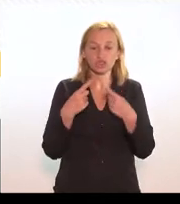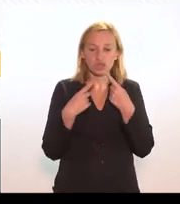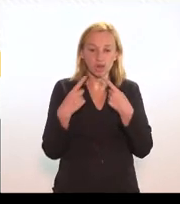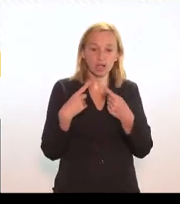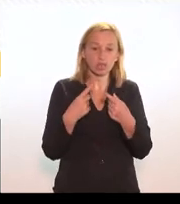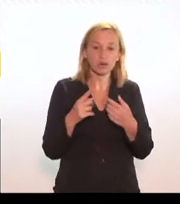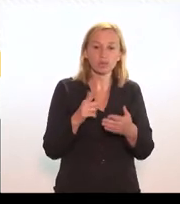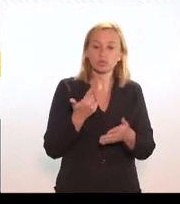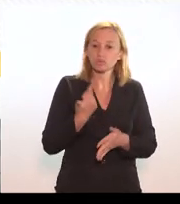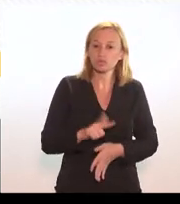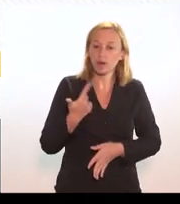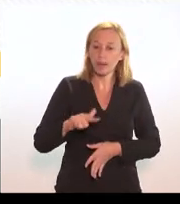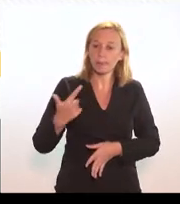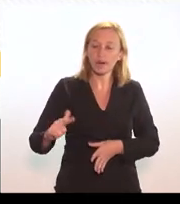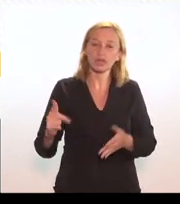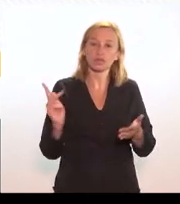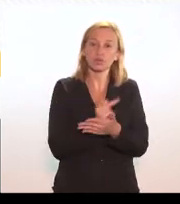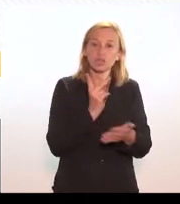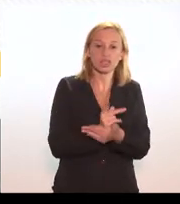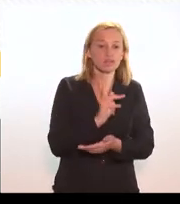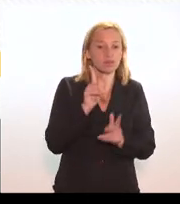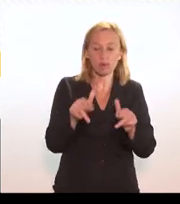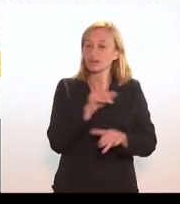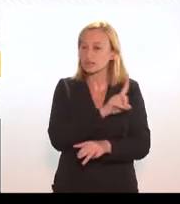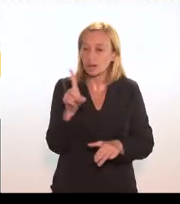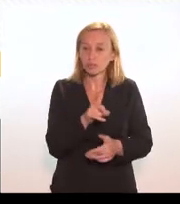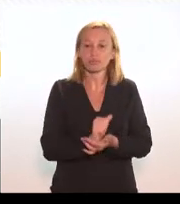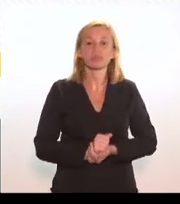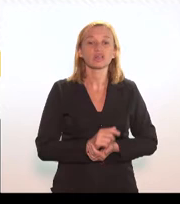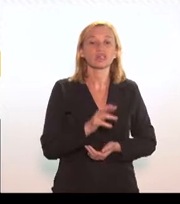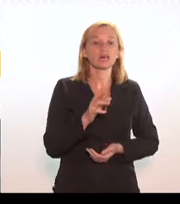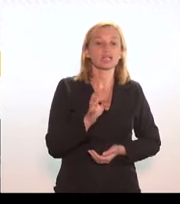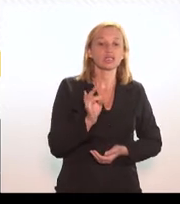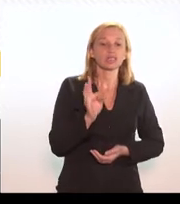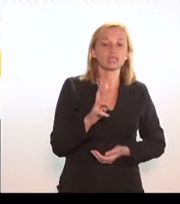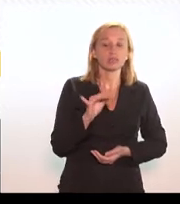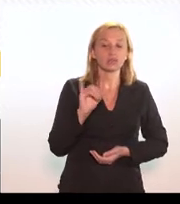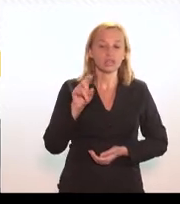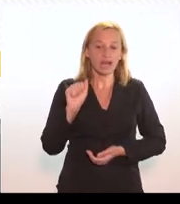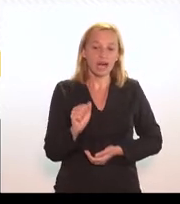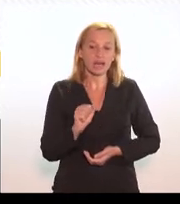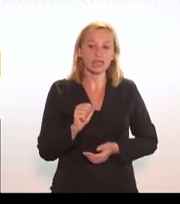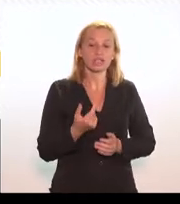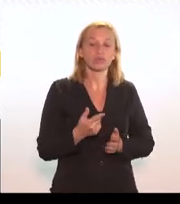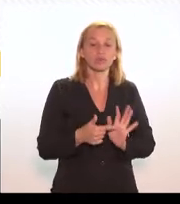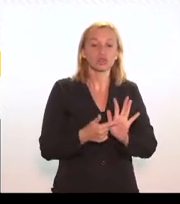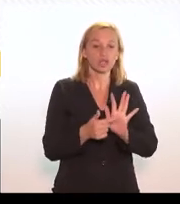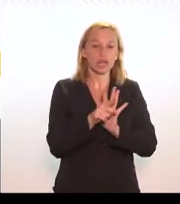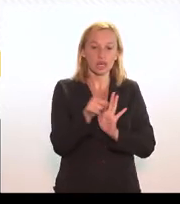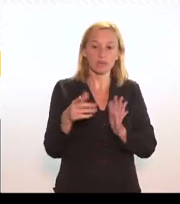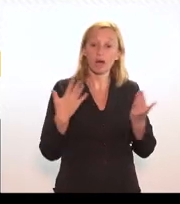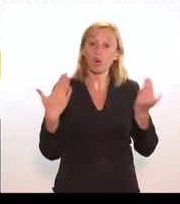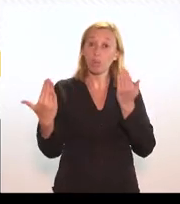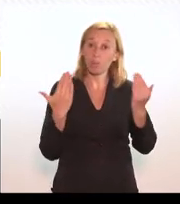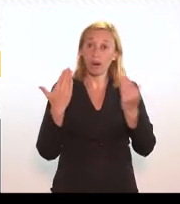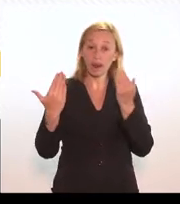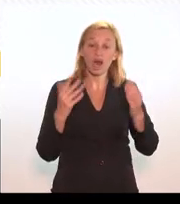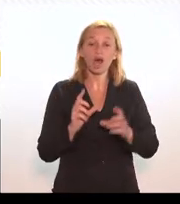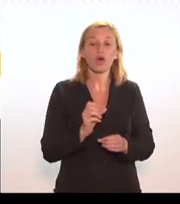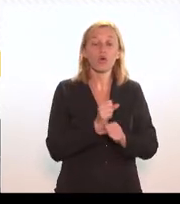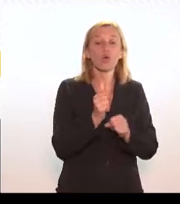não repete os mesmos erros. Em relação às receitas tributárias, eu trouxe aqui um exercício comparando como é que